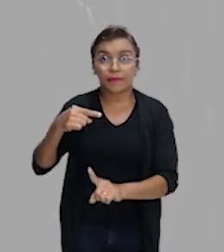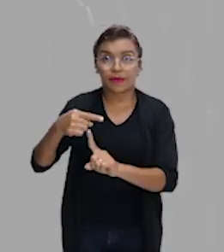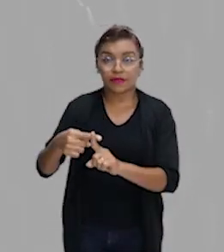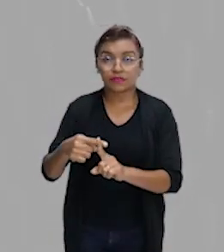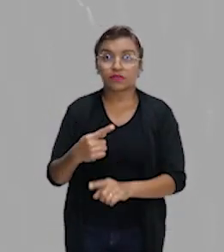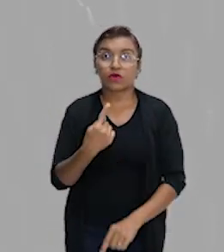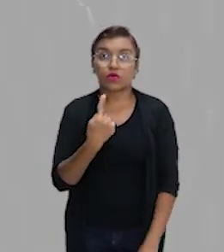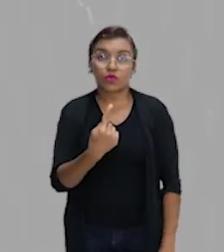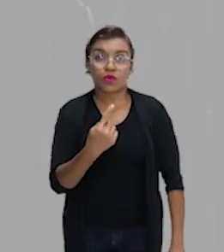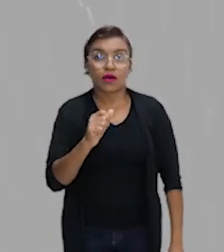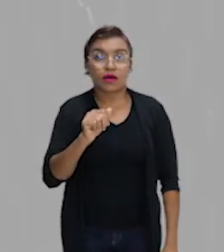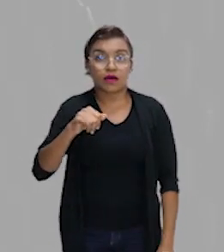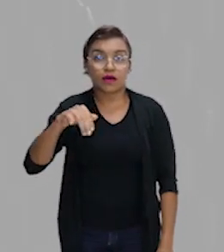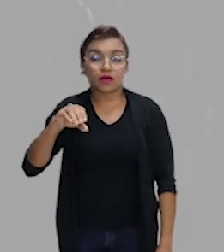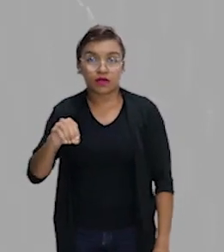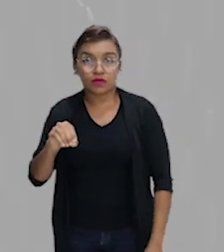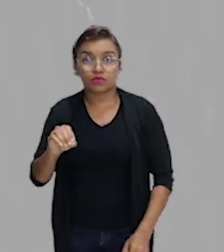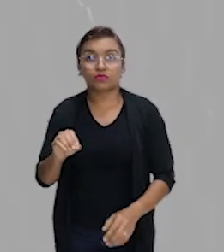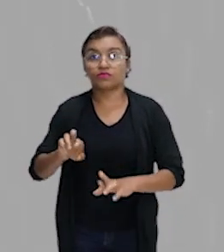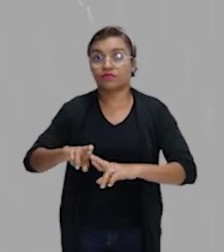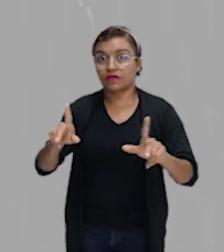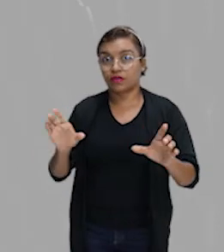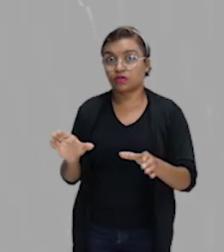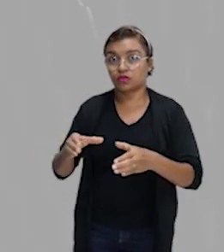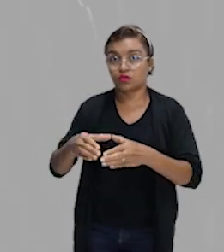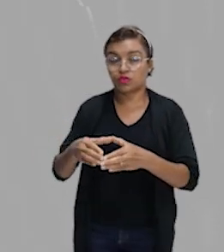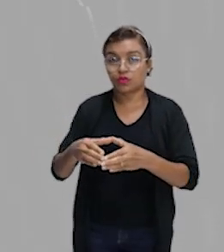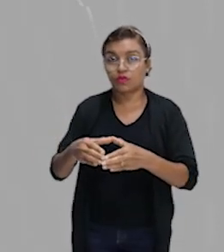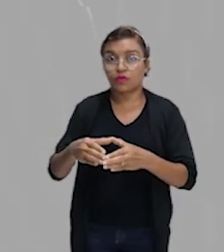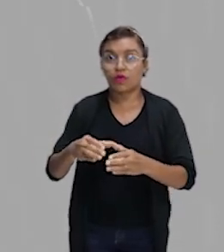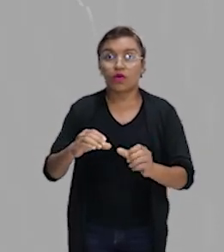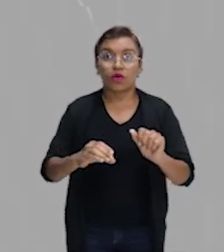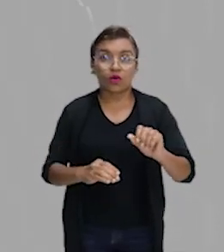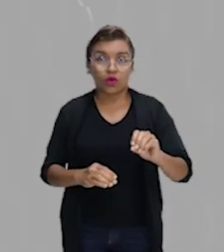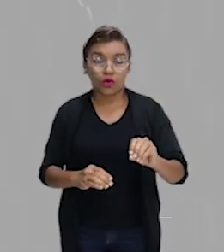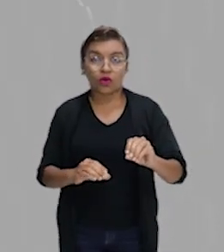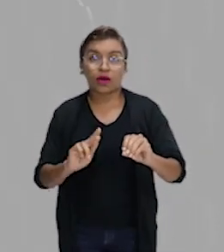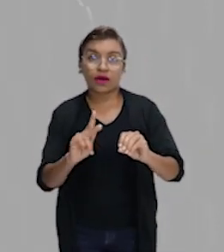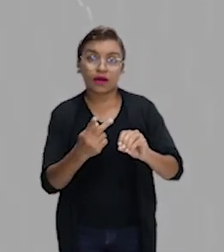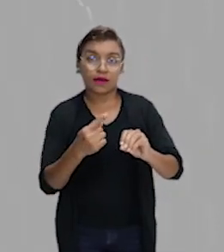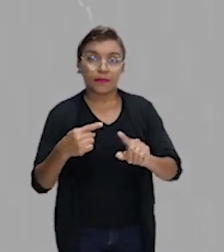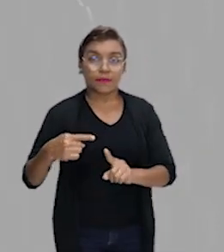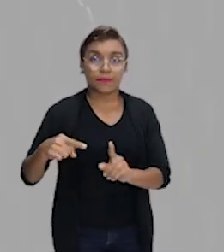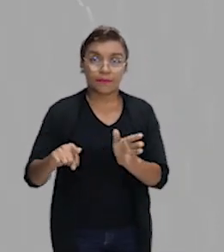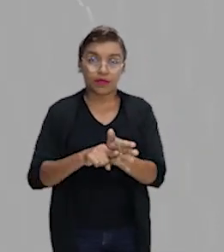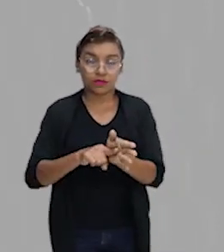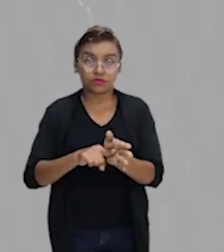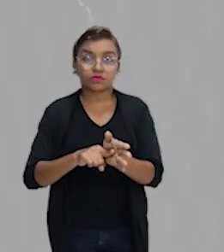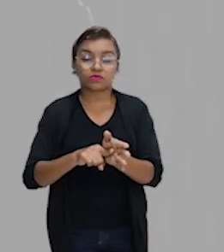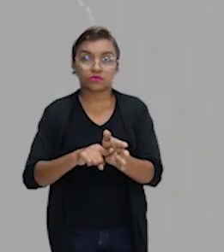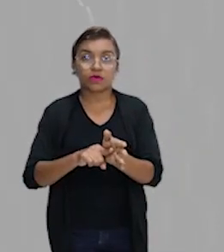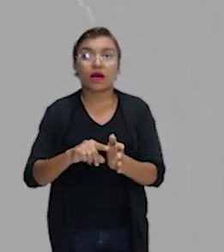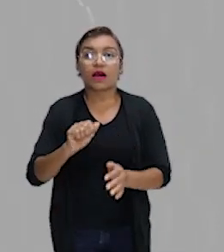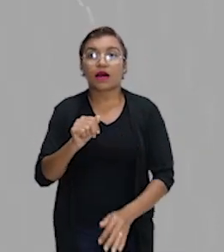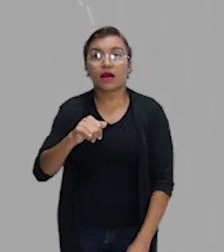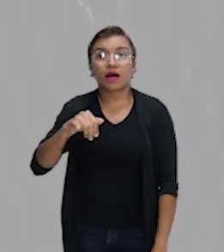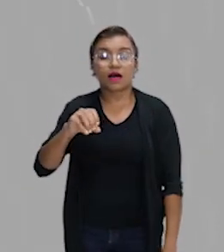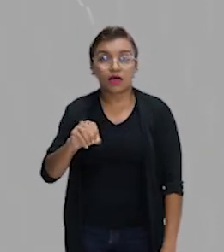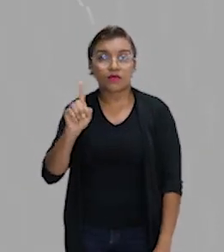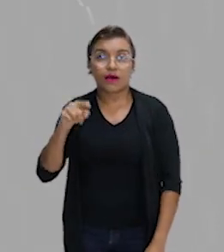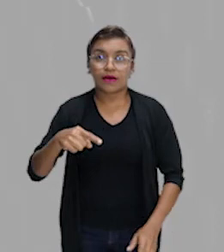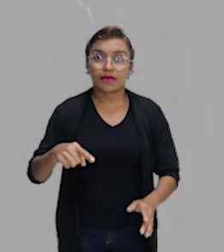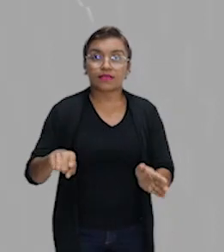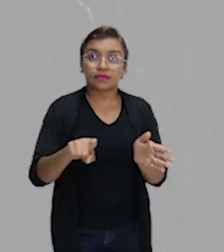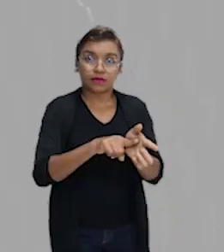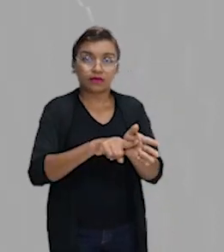ânion diferente do grupo OH-. Ânion são as partículas carregadas negativamente. Então, pelo menos